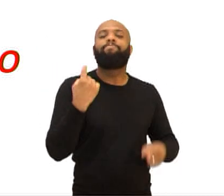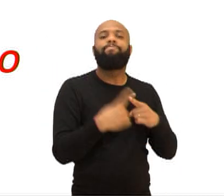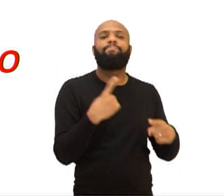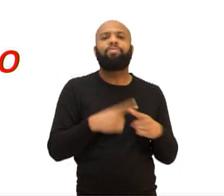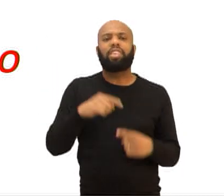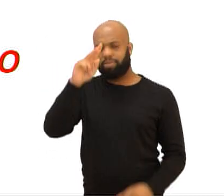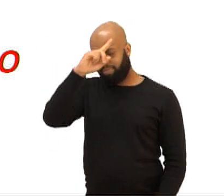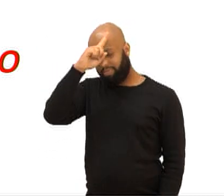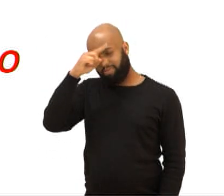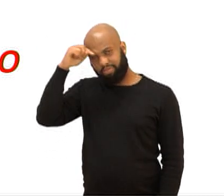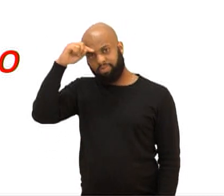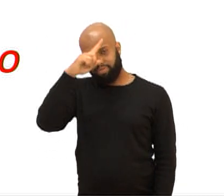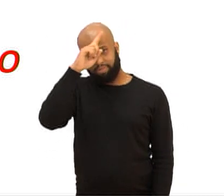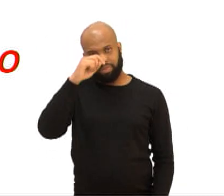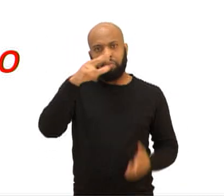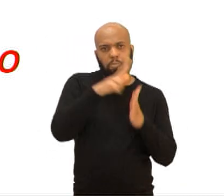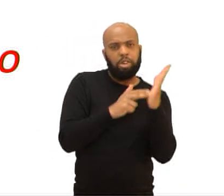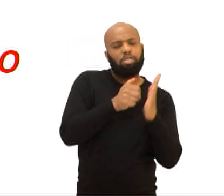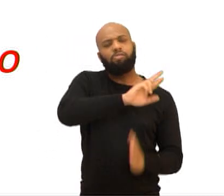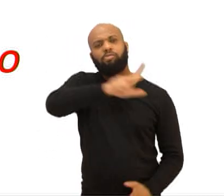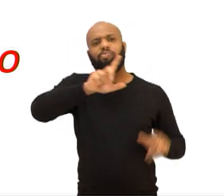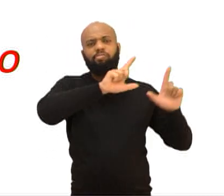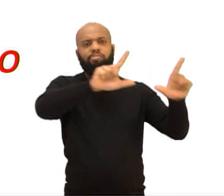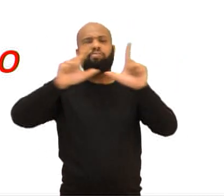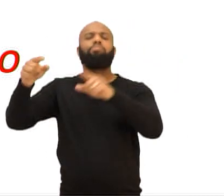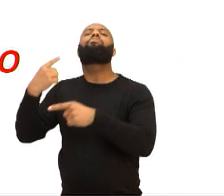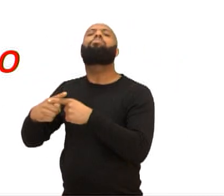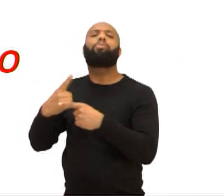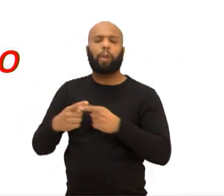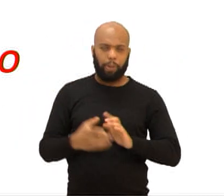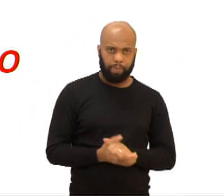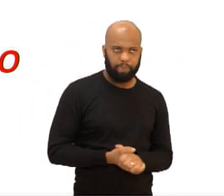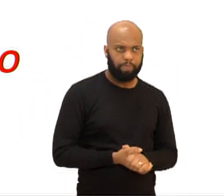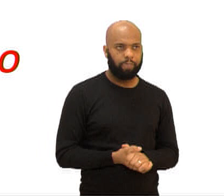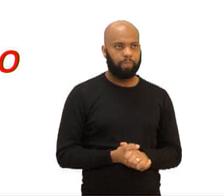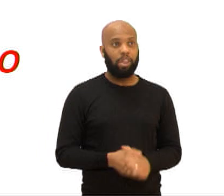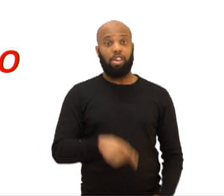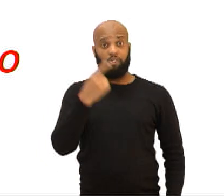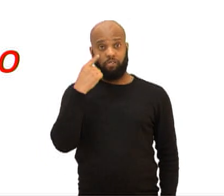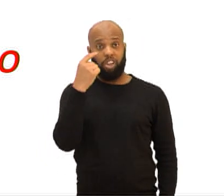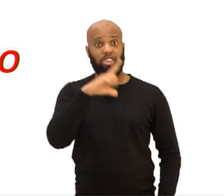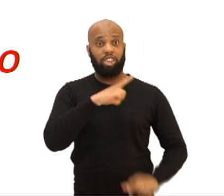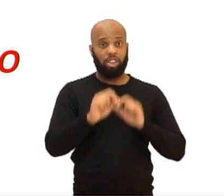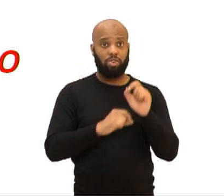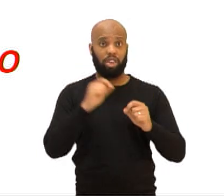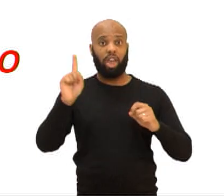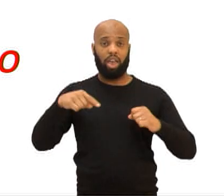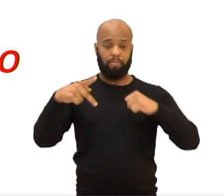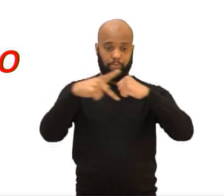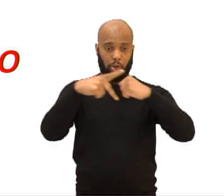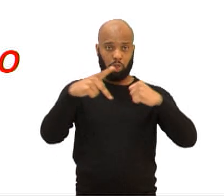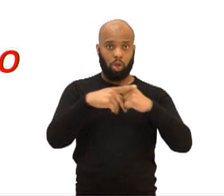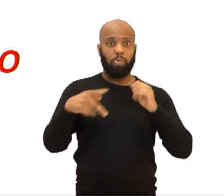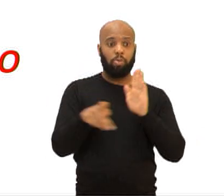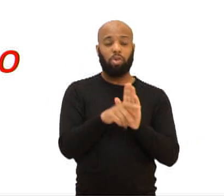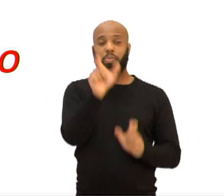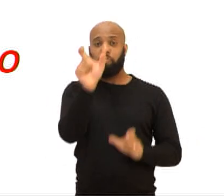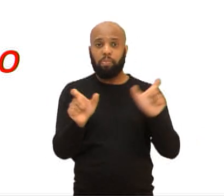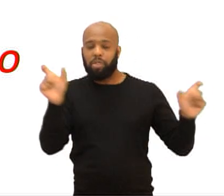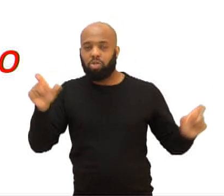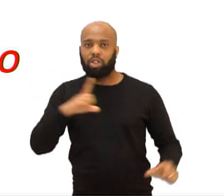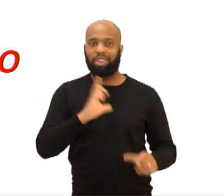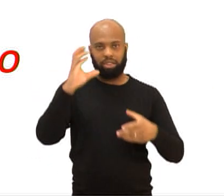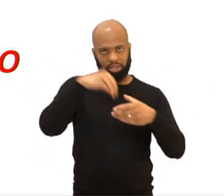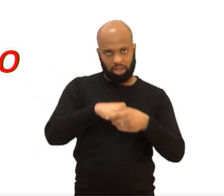Kahlo pintou tantos autorretratos? Percebam que aqui ao lado nós temos os pronombres personais, os pronomes pessoais da